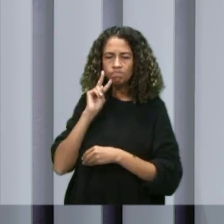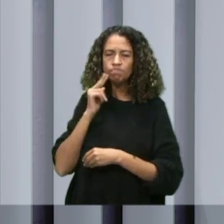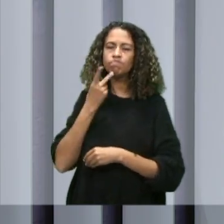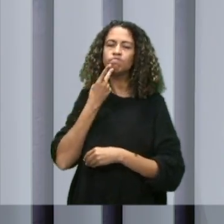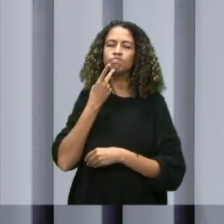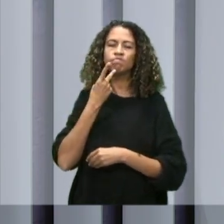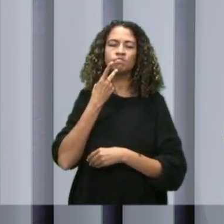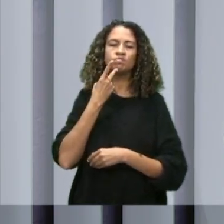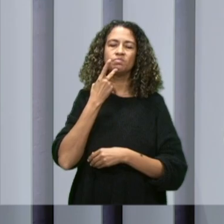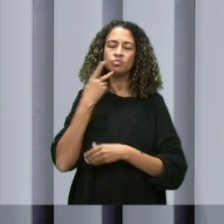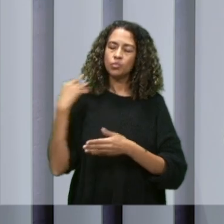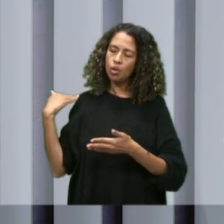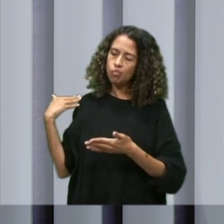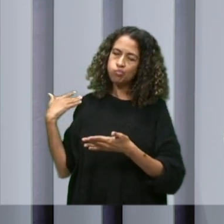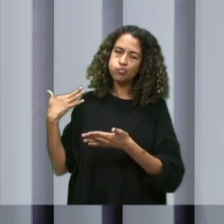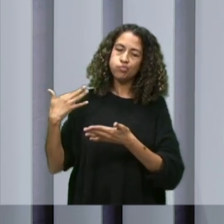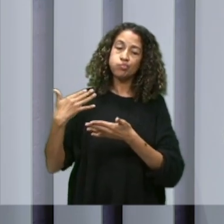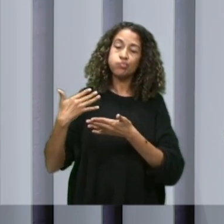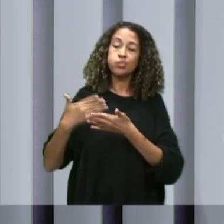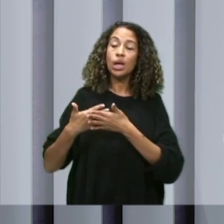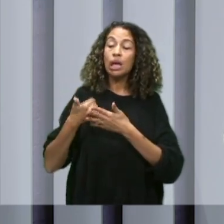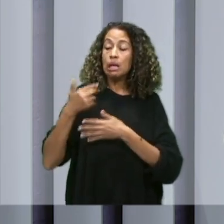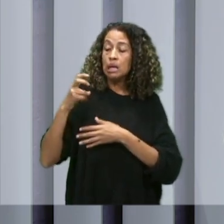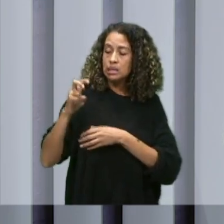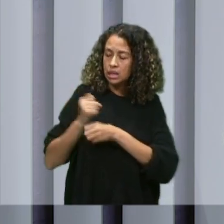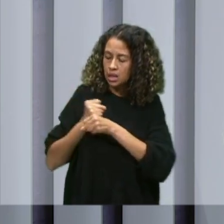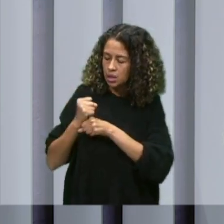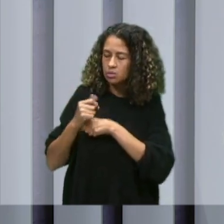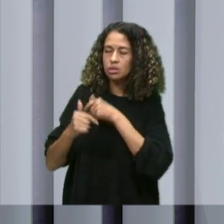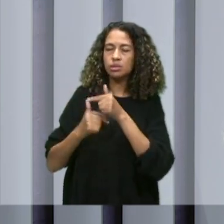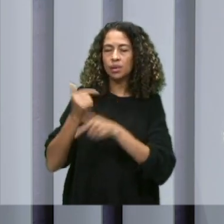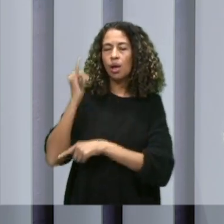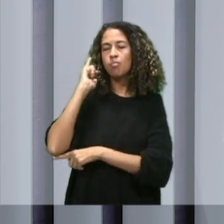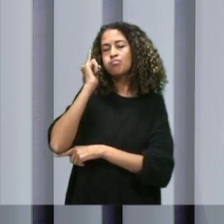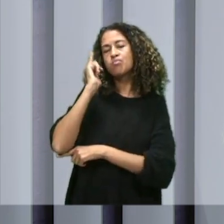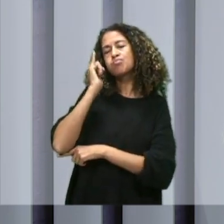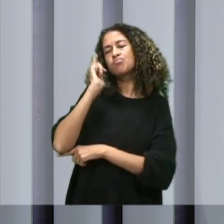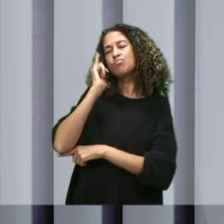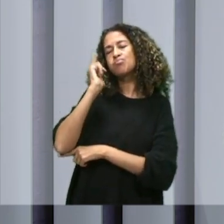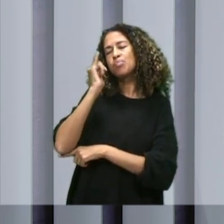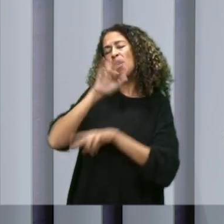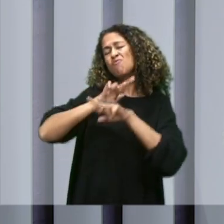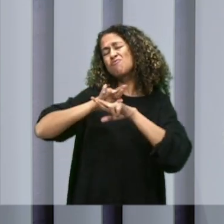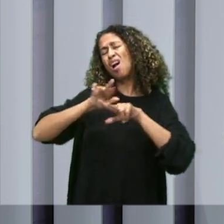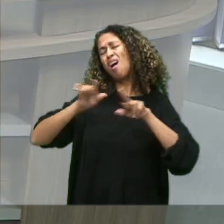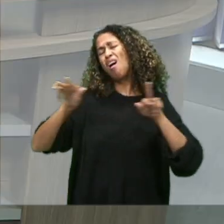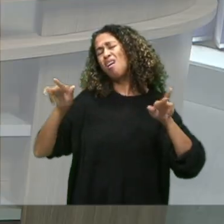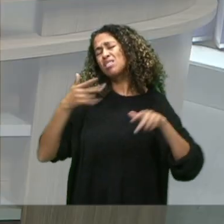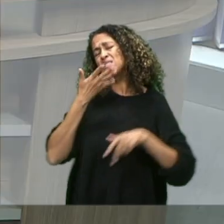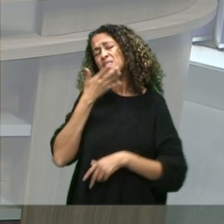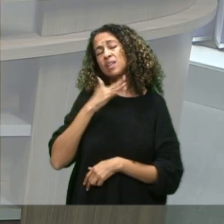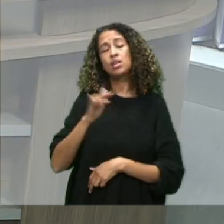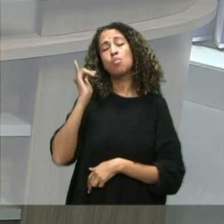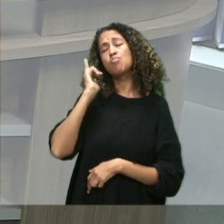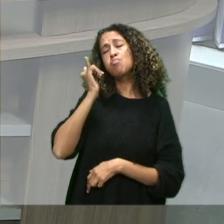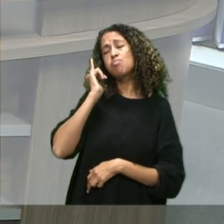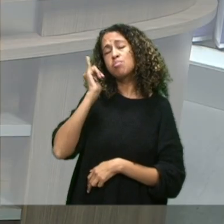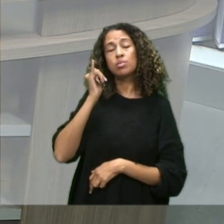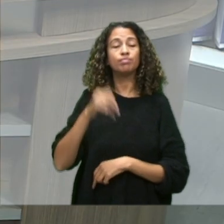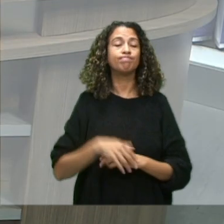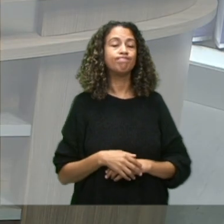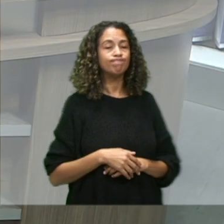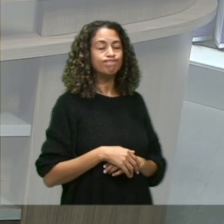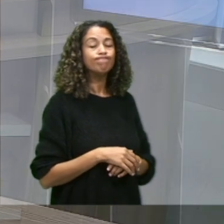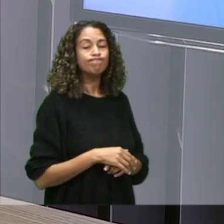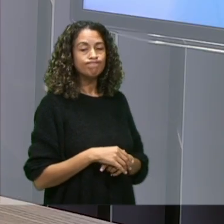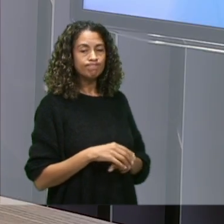reconhecendo ao longo de 15 anos, contando histórias para essa história para milhares de crianças, assim. E assim, uma coisa que eu achei